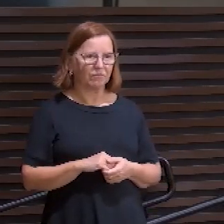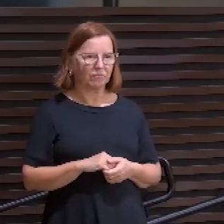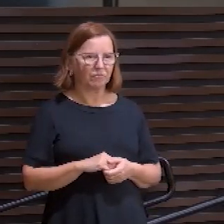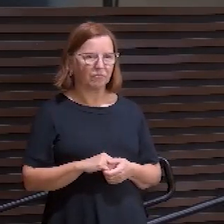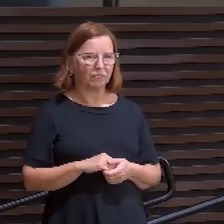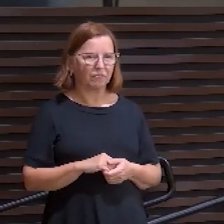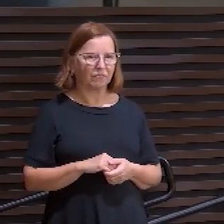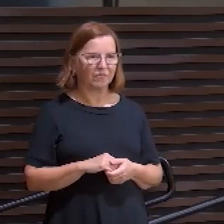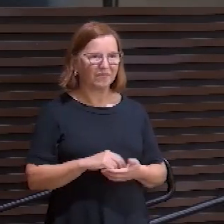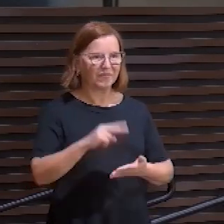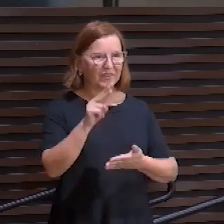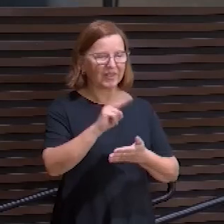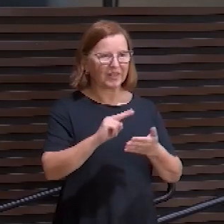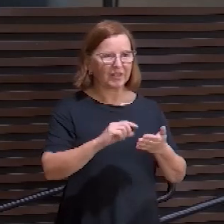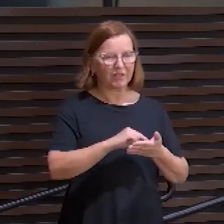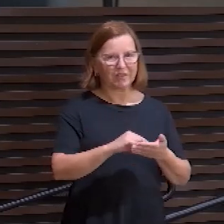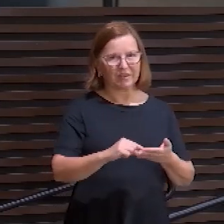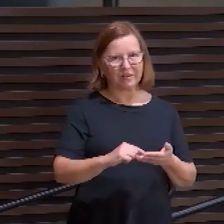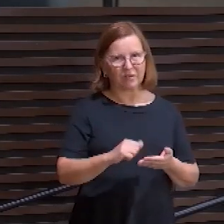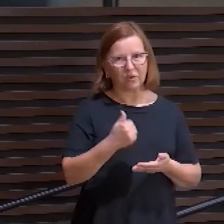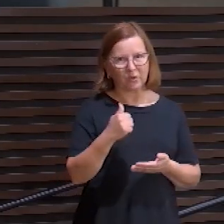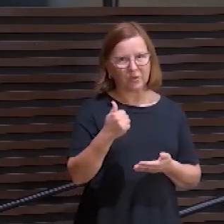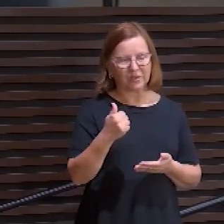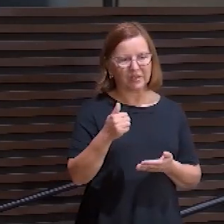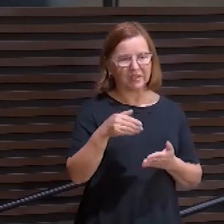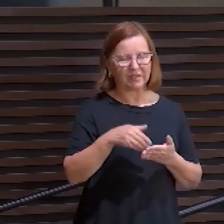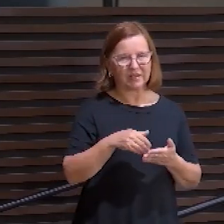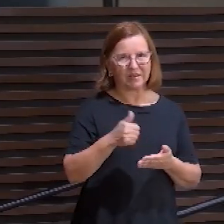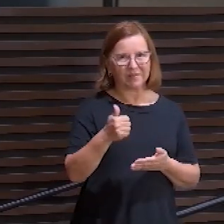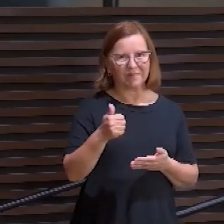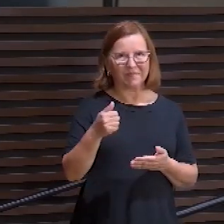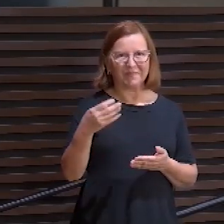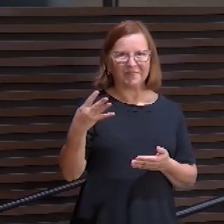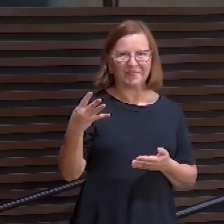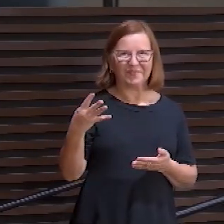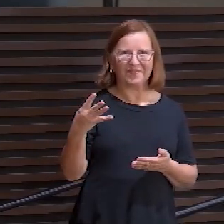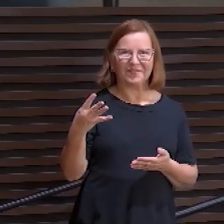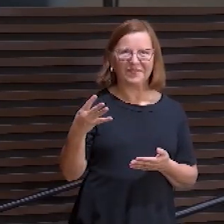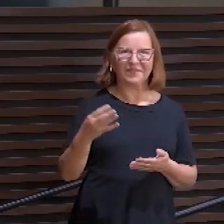Nós vamos ler os versículos 11 a 14.